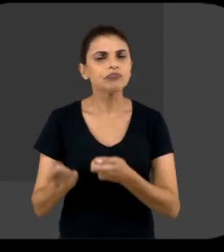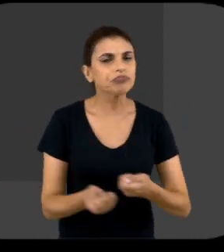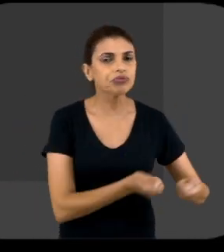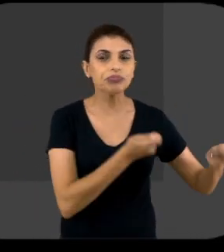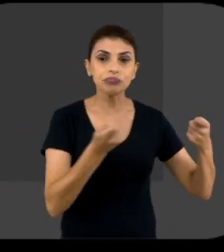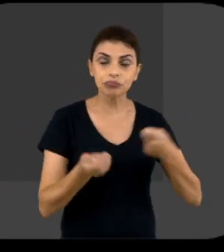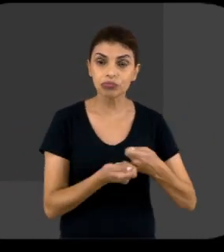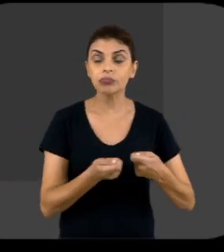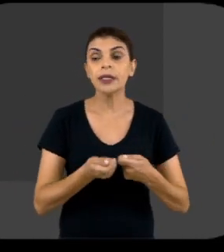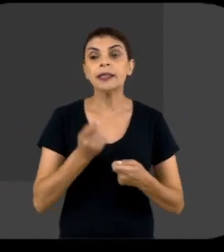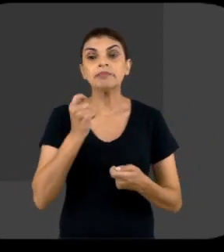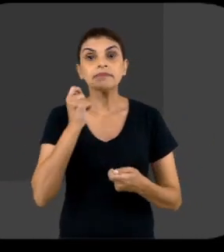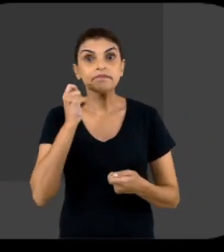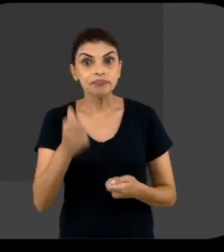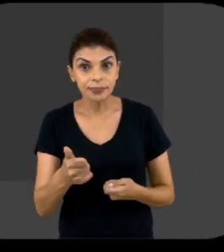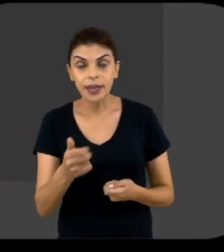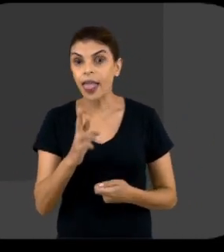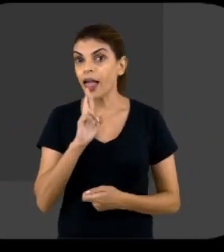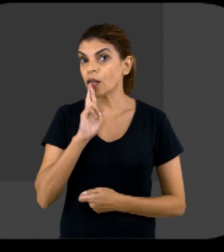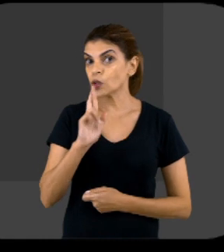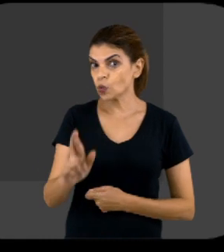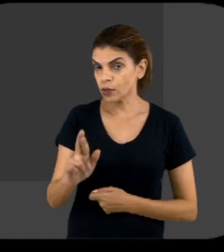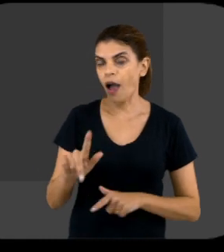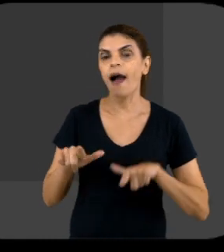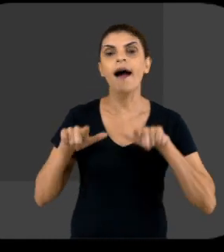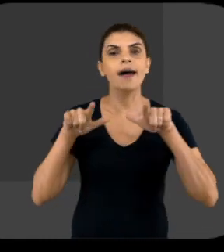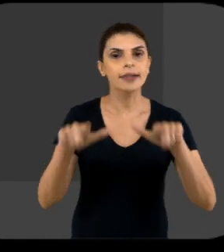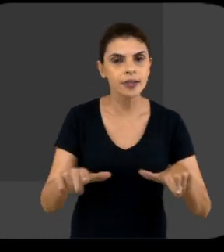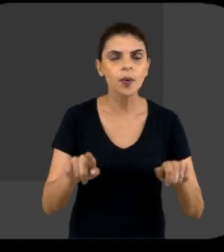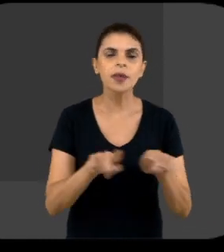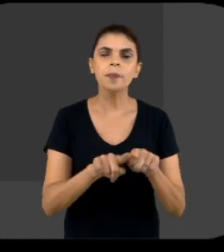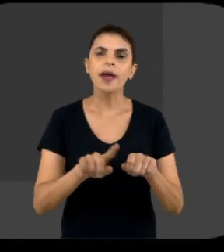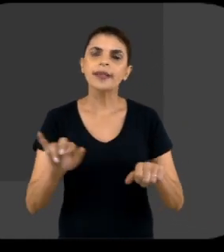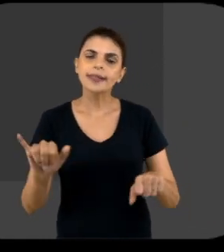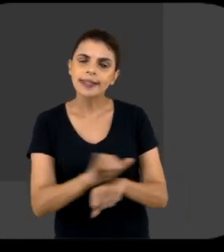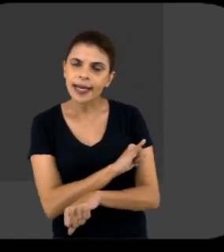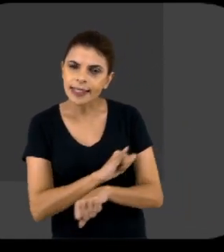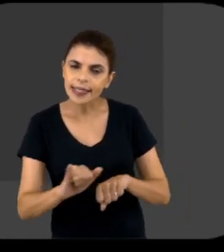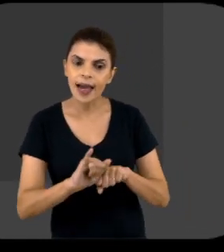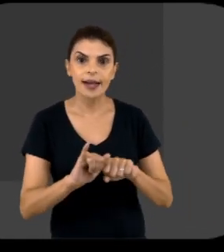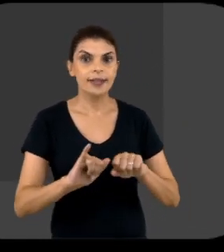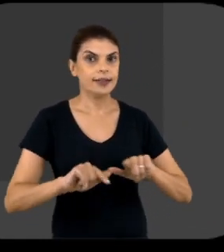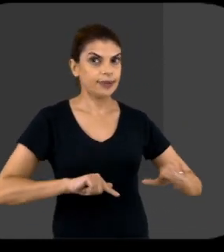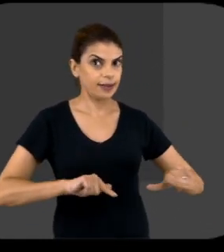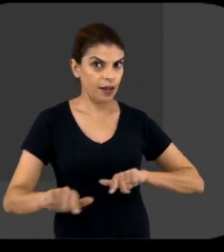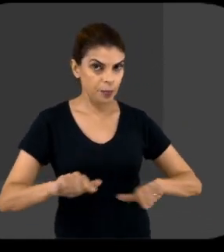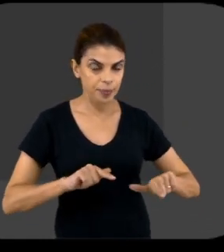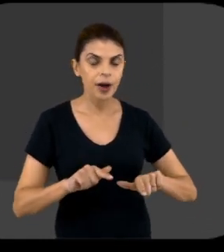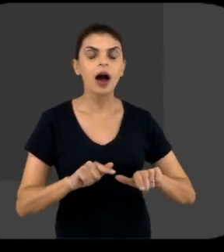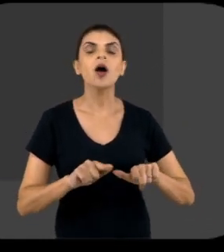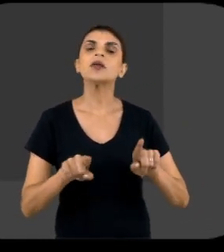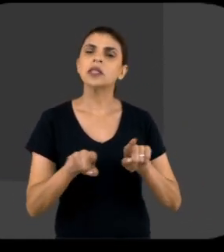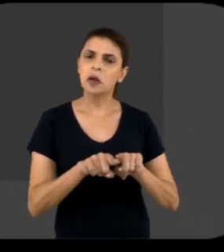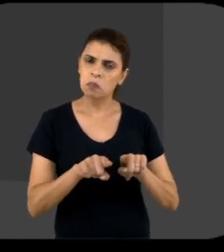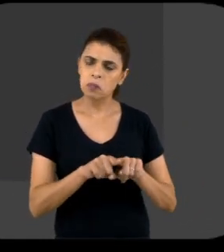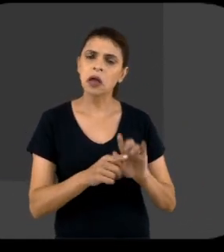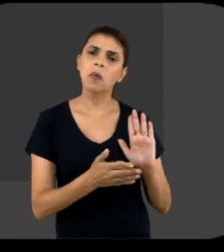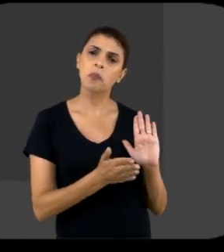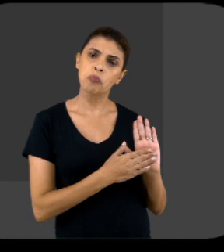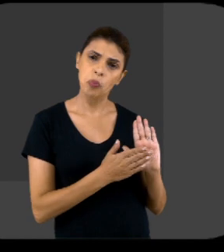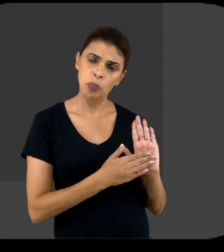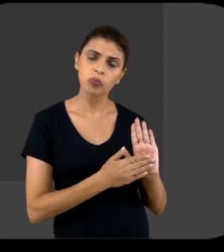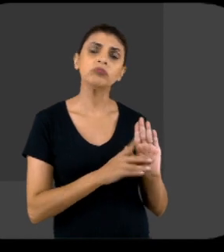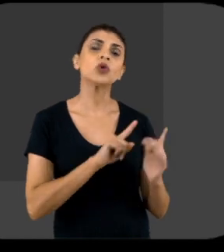contínua, otimização de resultados, otimização na execução do trabalho, e ela vem